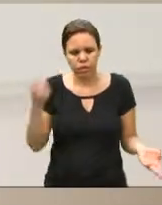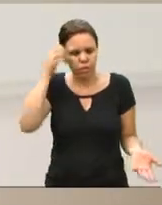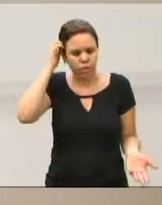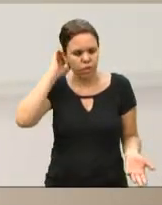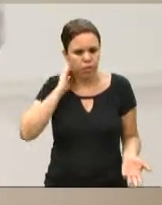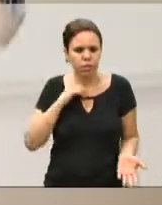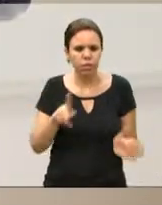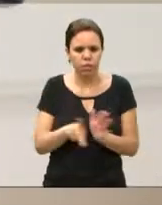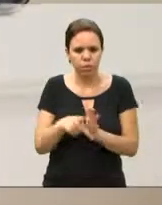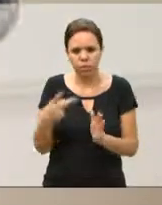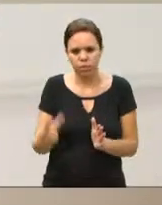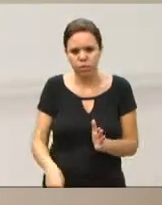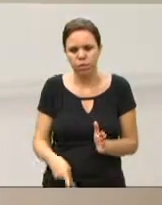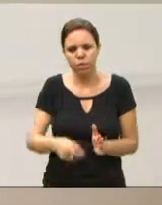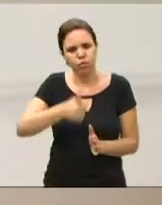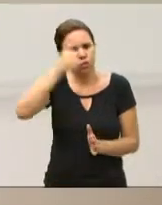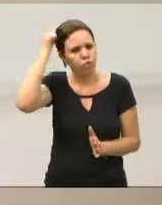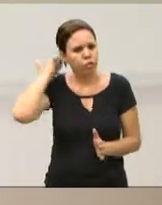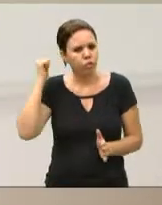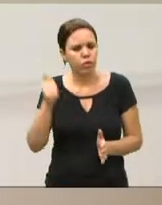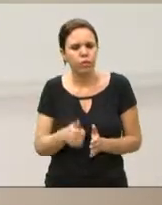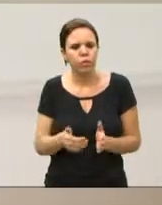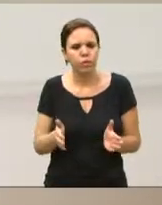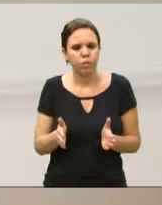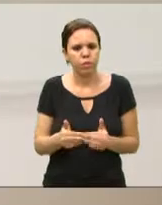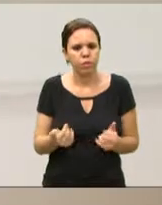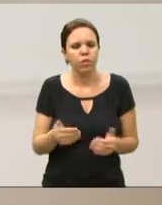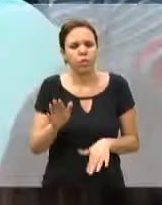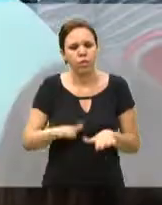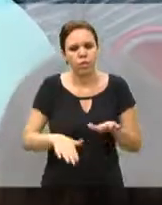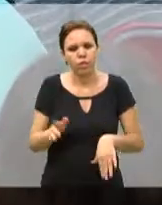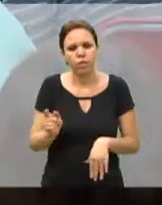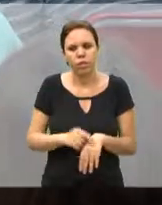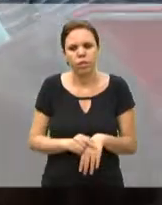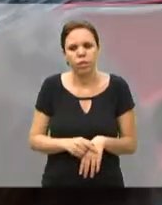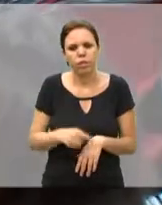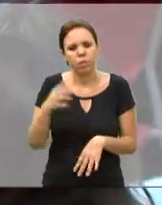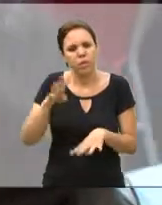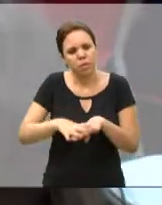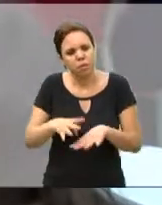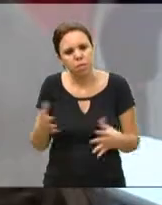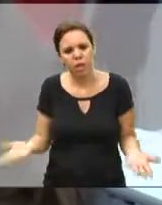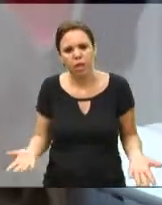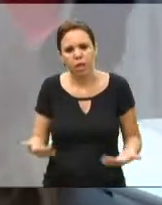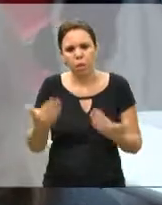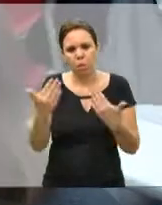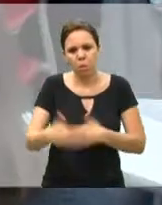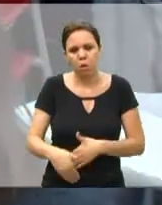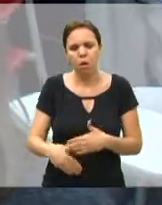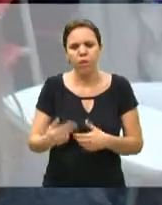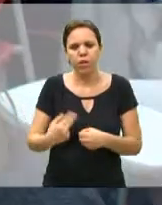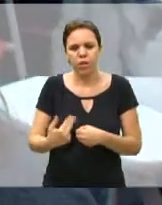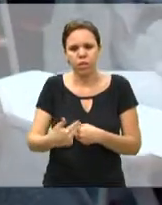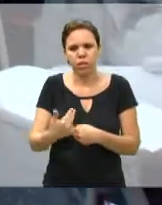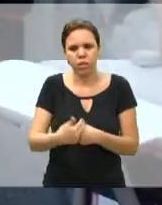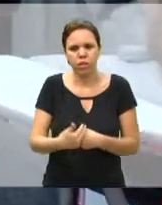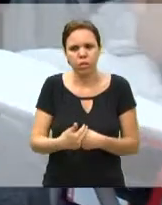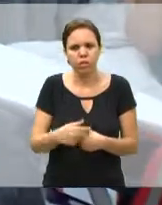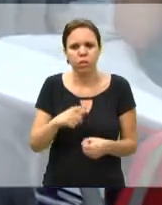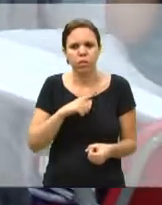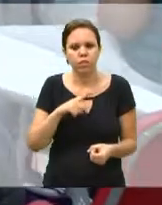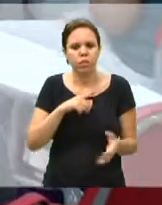questões específicas em que o vestibular pede de um certo modo, ou pensando na matemática. Então, a prova da Unicamp, ela tem questões